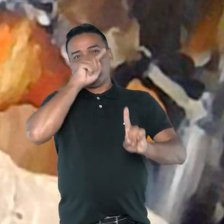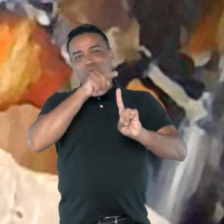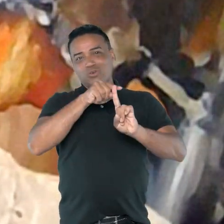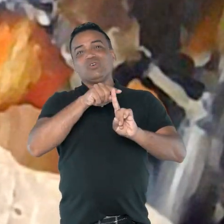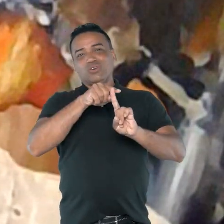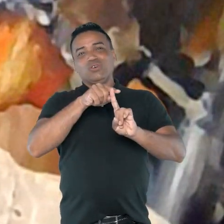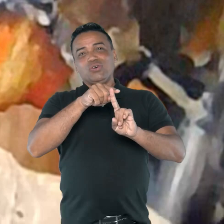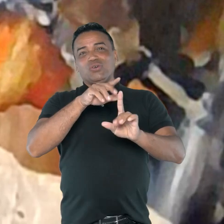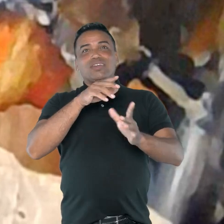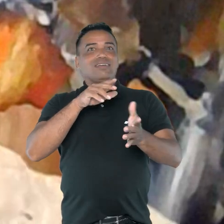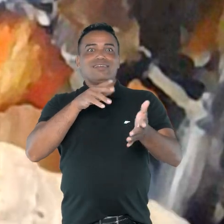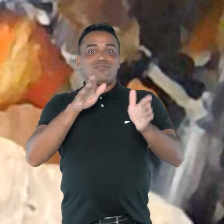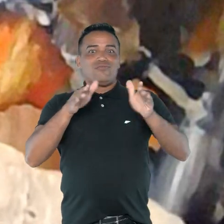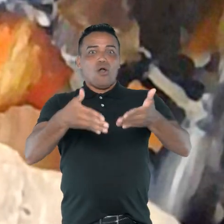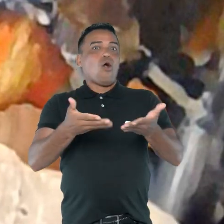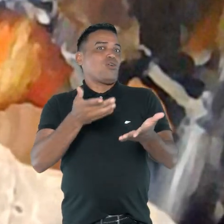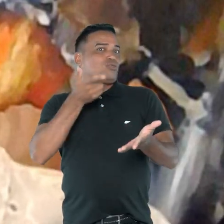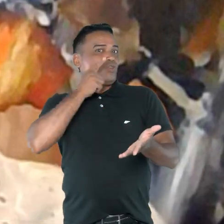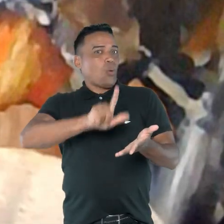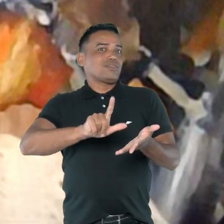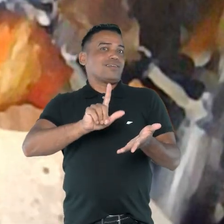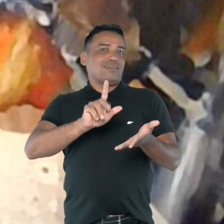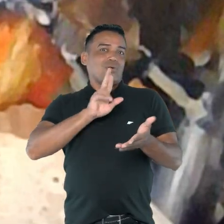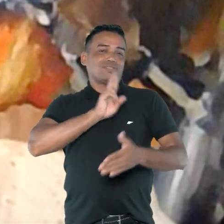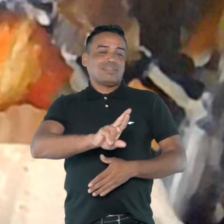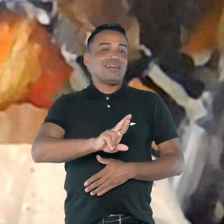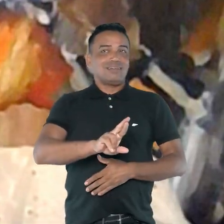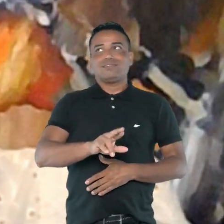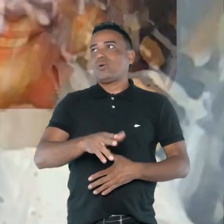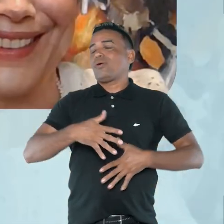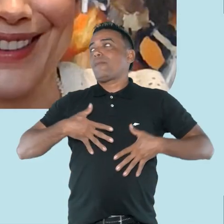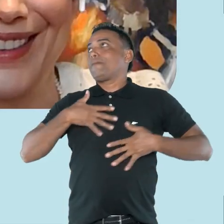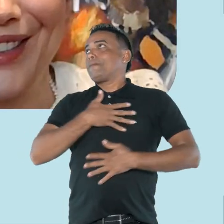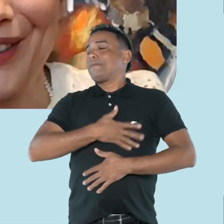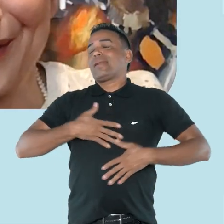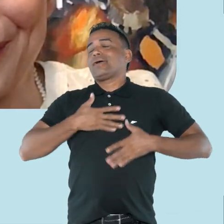sabe? E é enorme esse prazer.